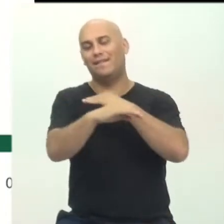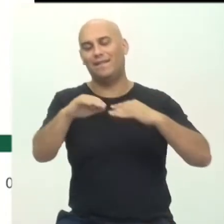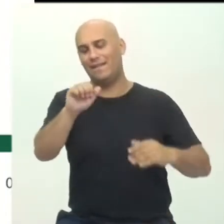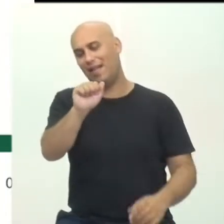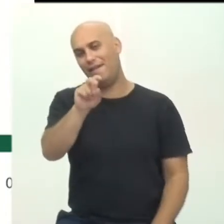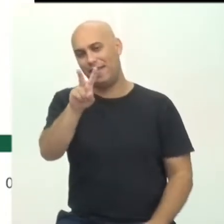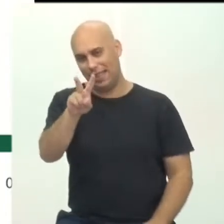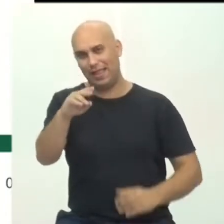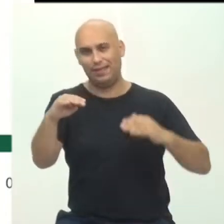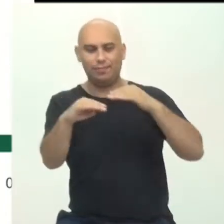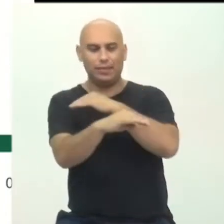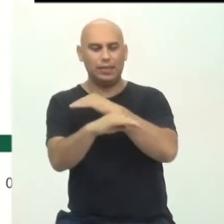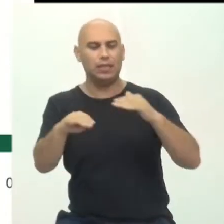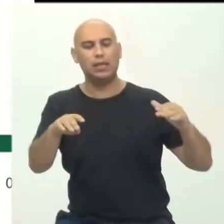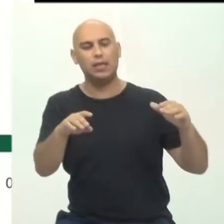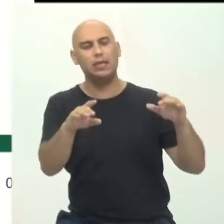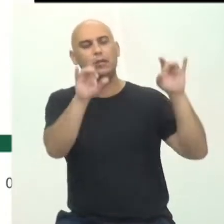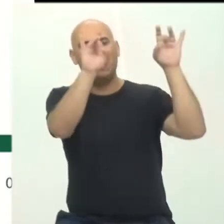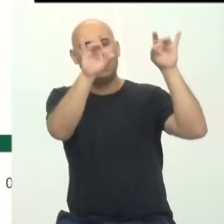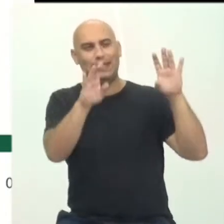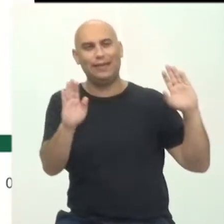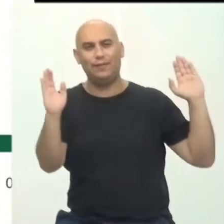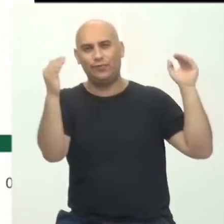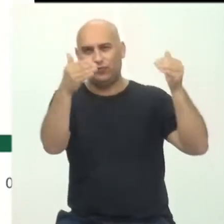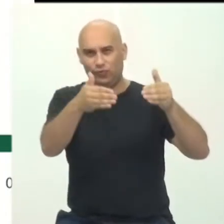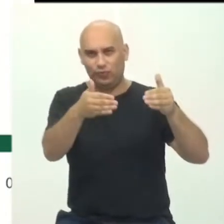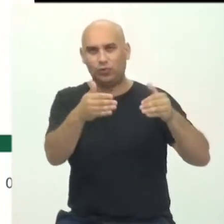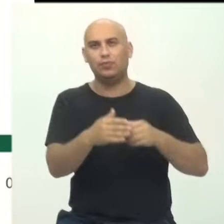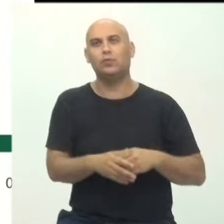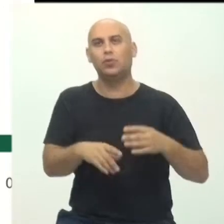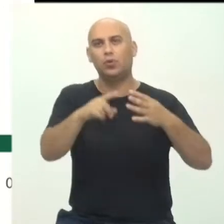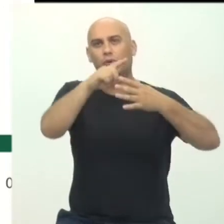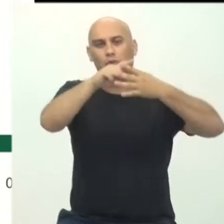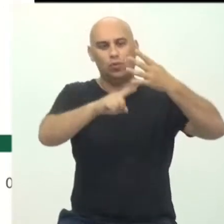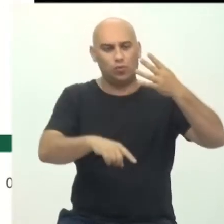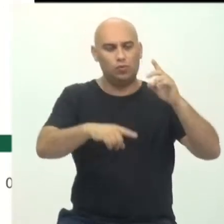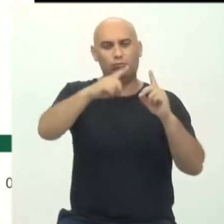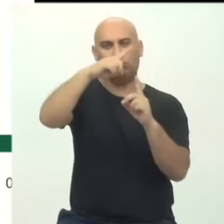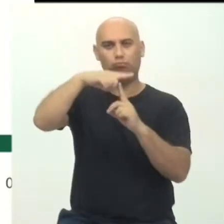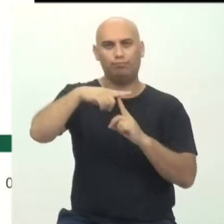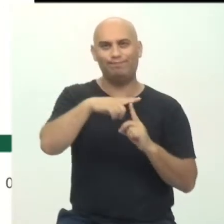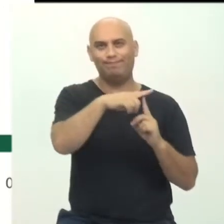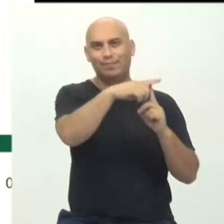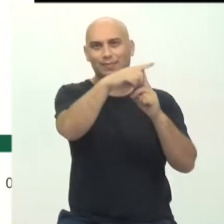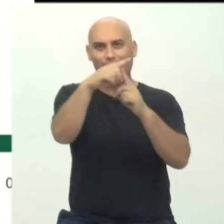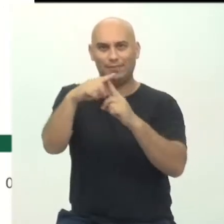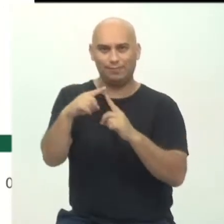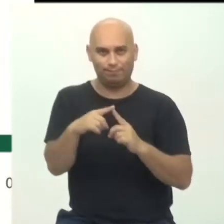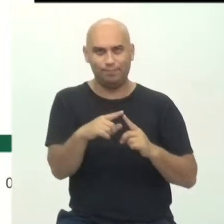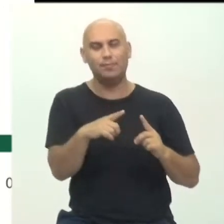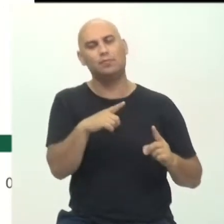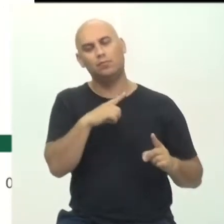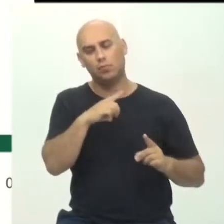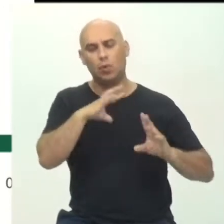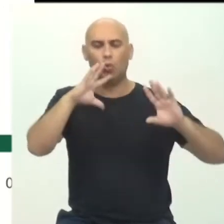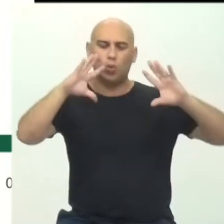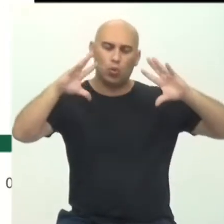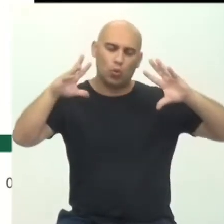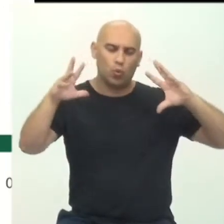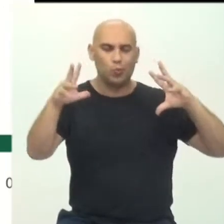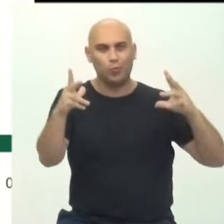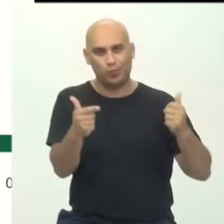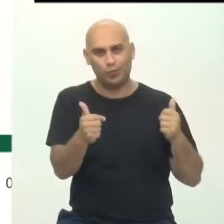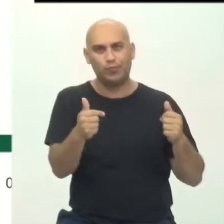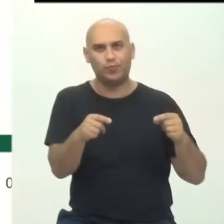alguma peculiaridade. Então, tivemos 4 tipos de desenho para comportar, né, todo esse